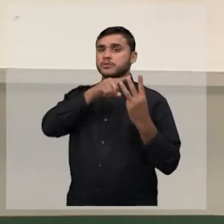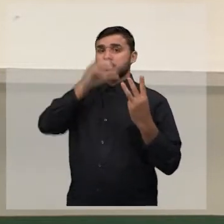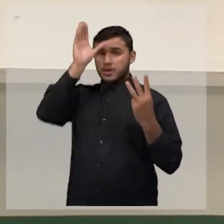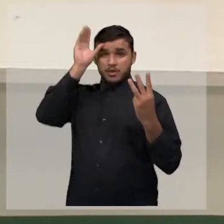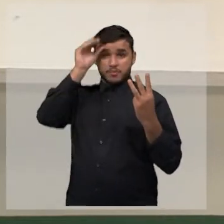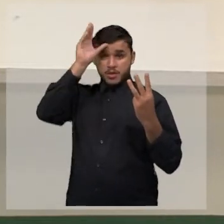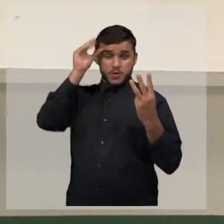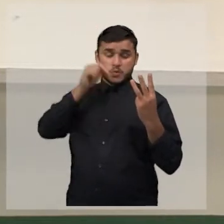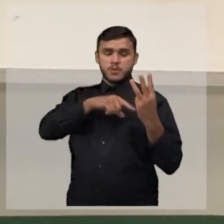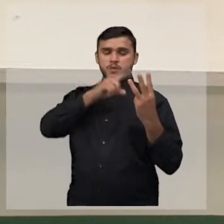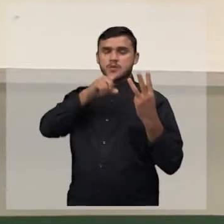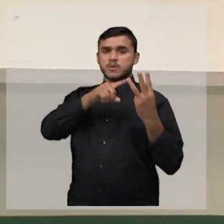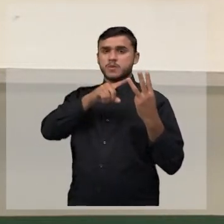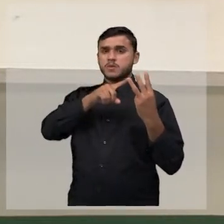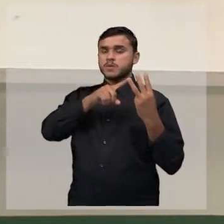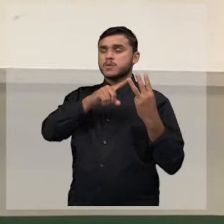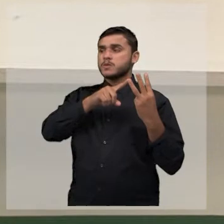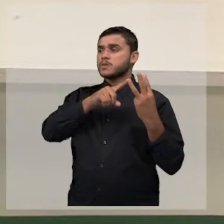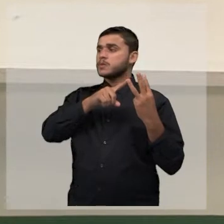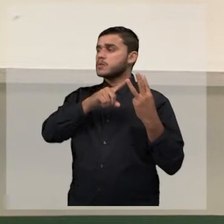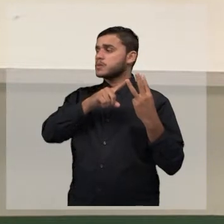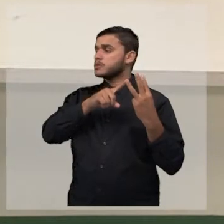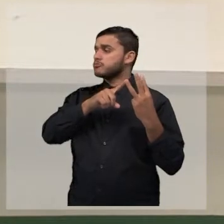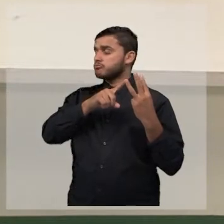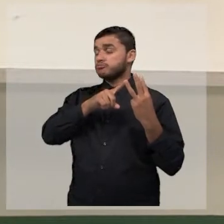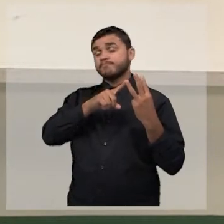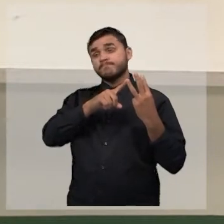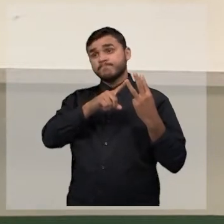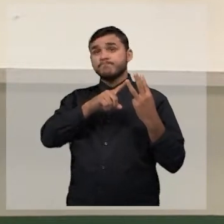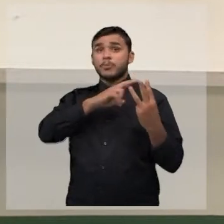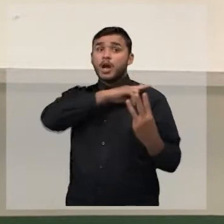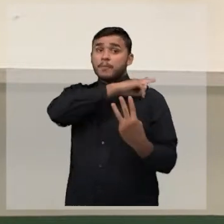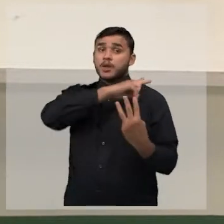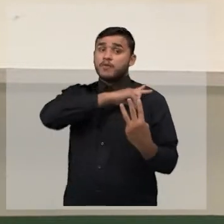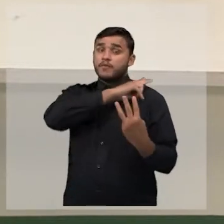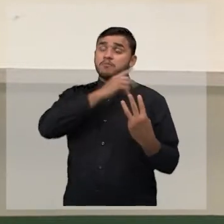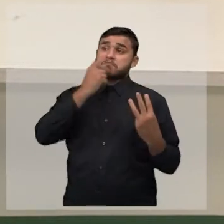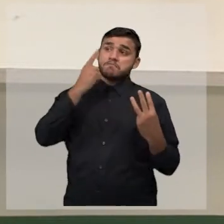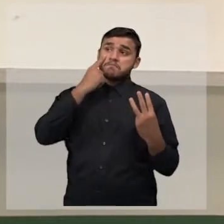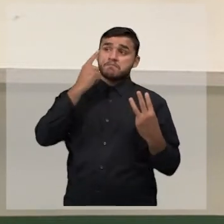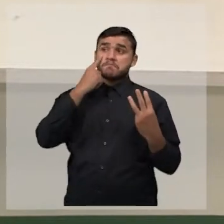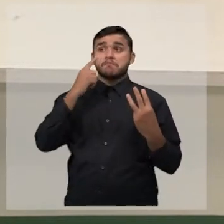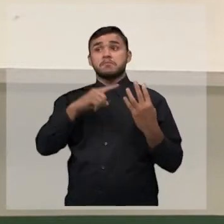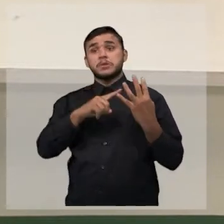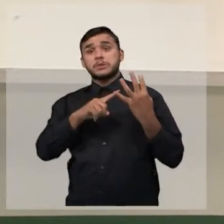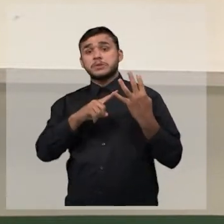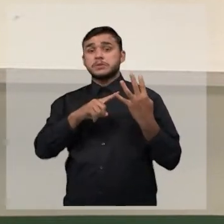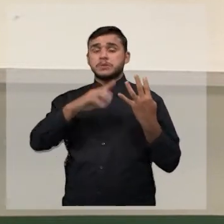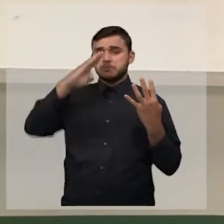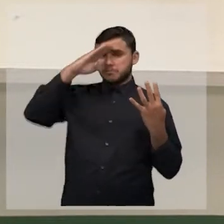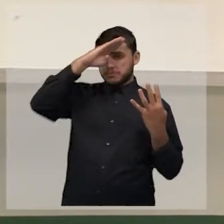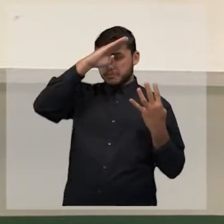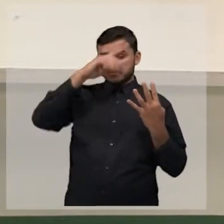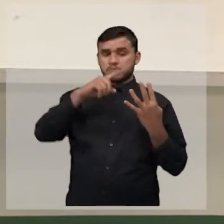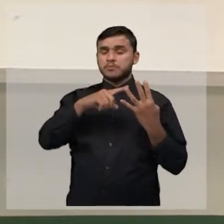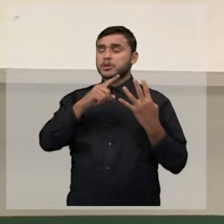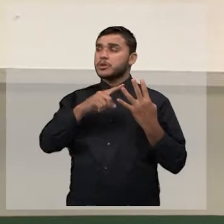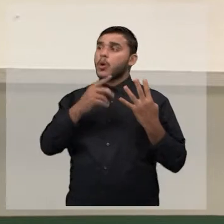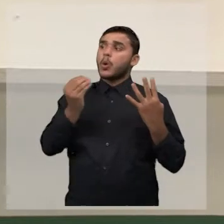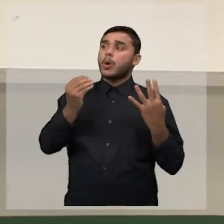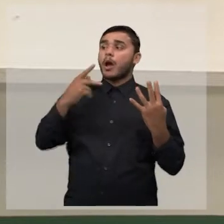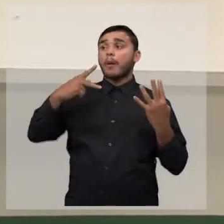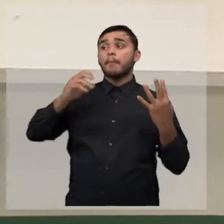lado você tem o capitão Wagner e as agremiações que vão ficar ao seu redor, como PROS,